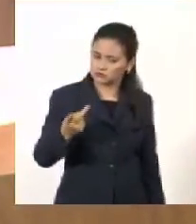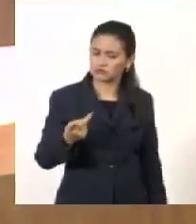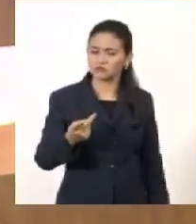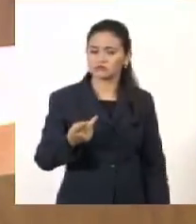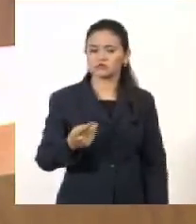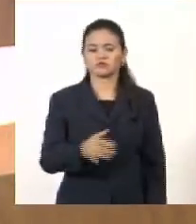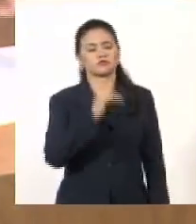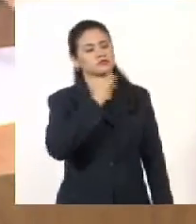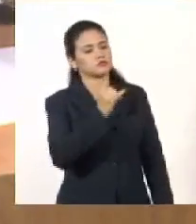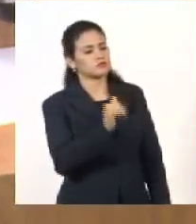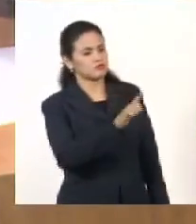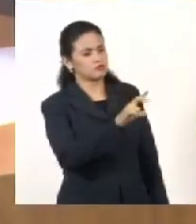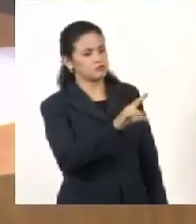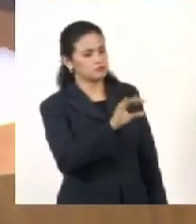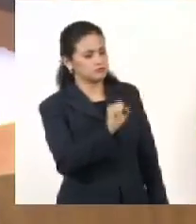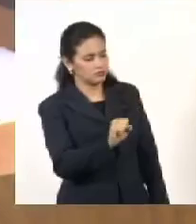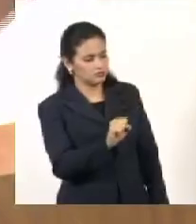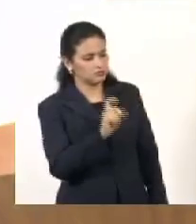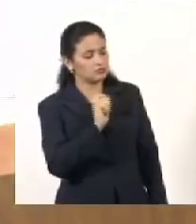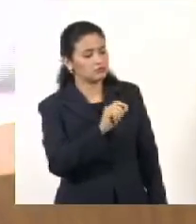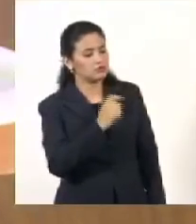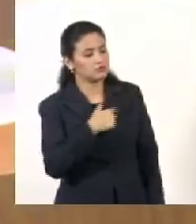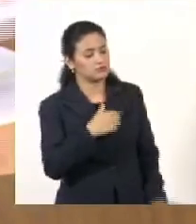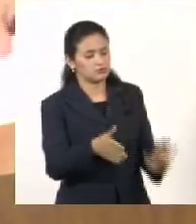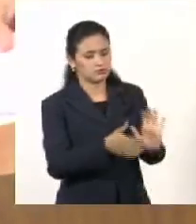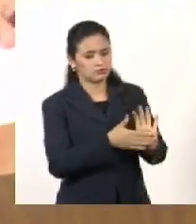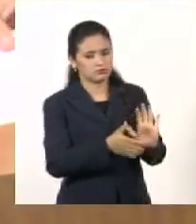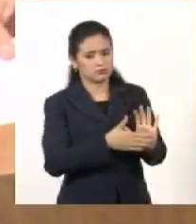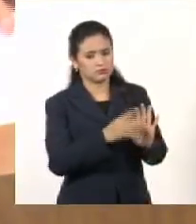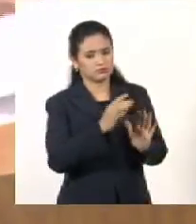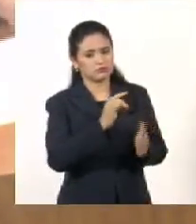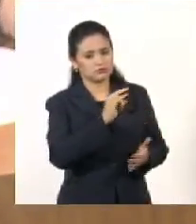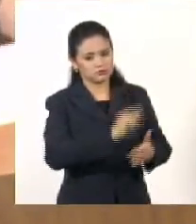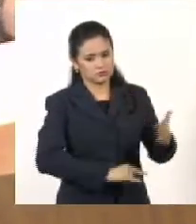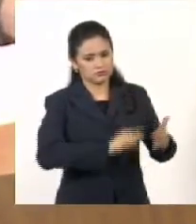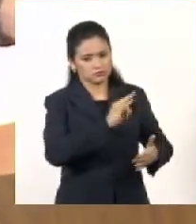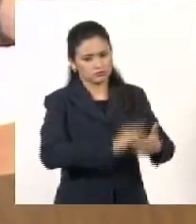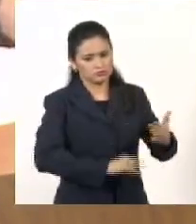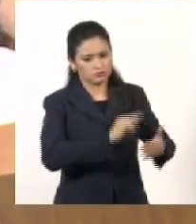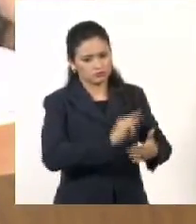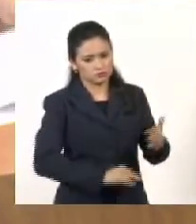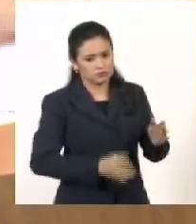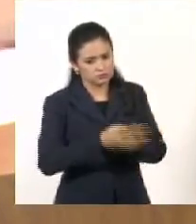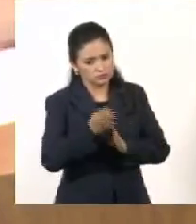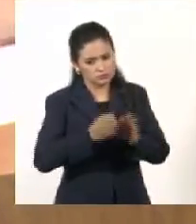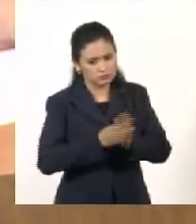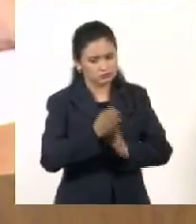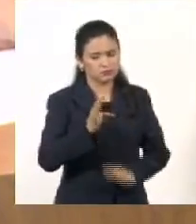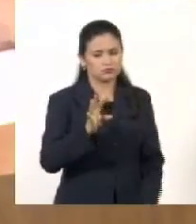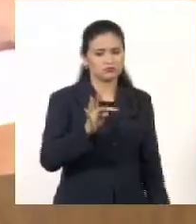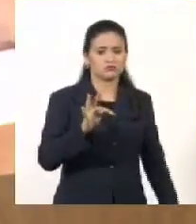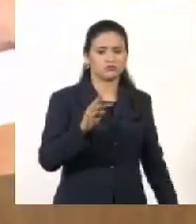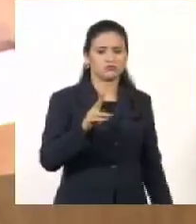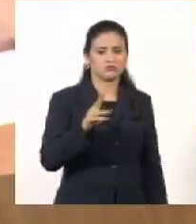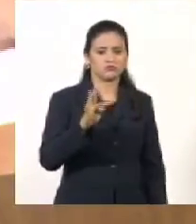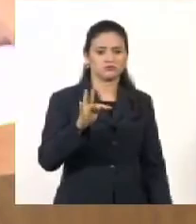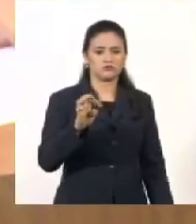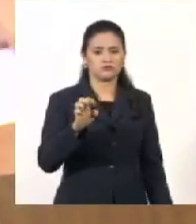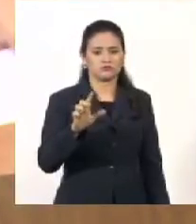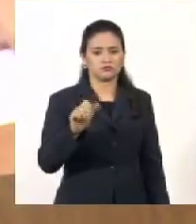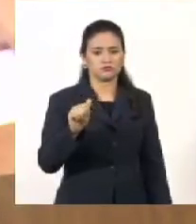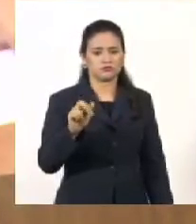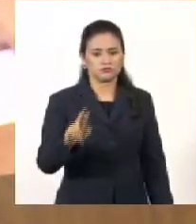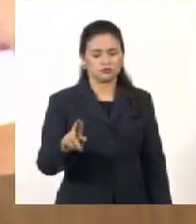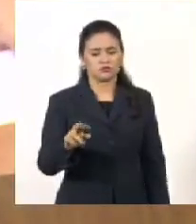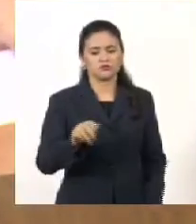Cardoso que eu tenho aqui um documento do Conselho Tutelar de Pinheiro, que está sendo